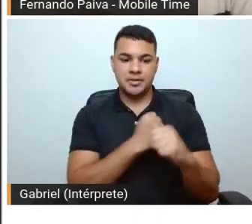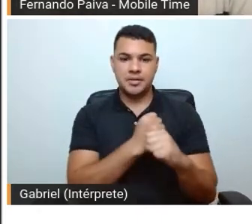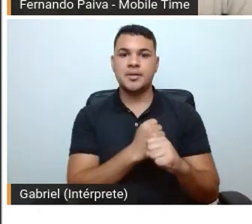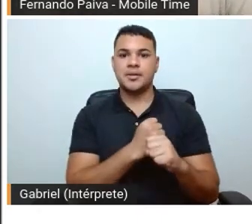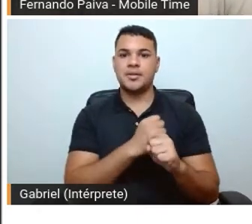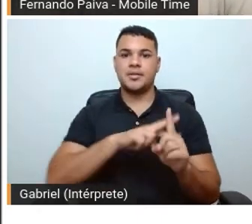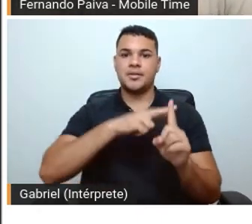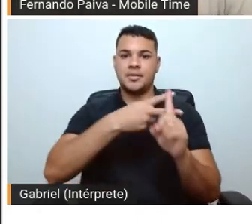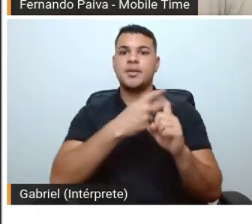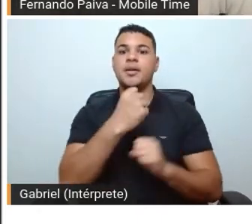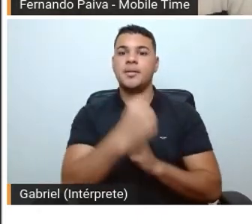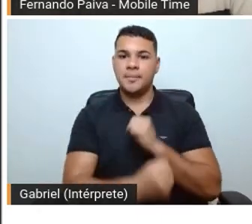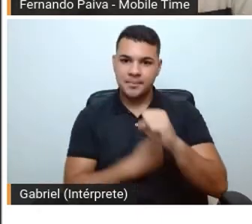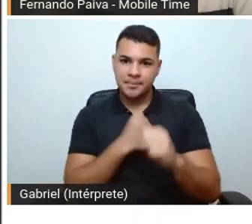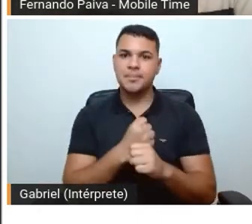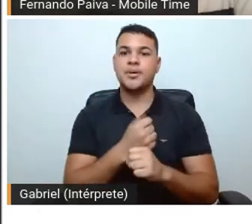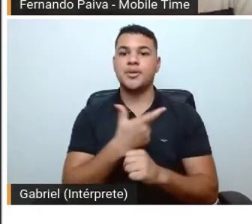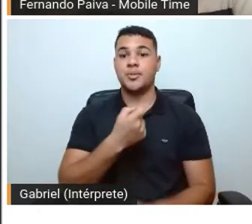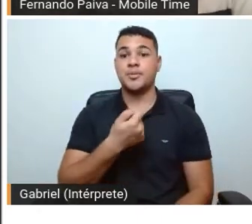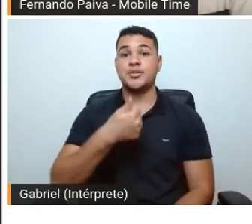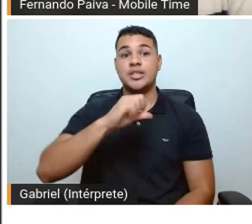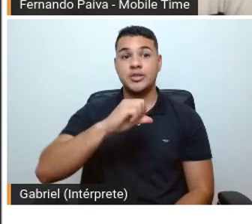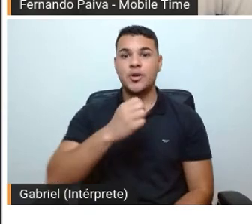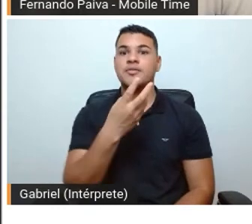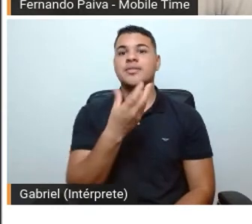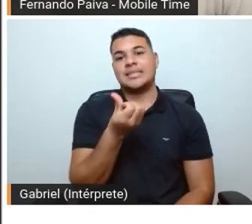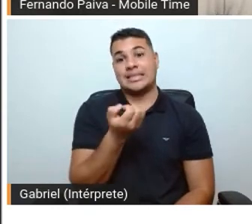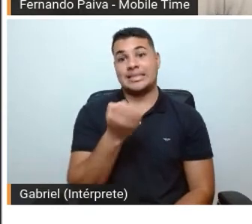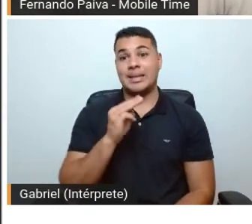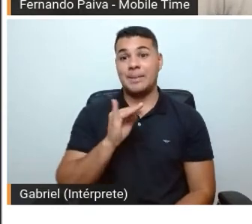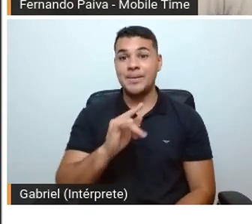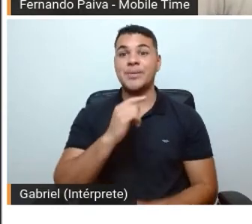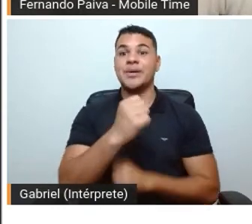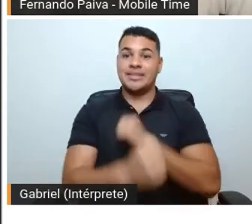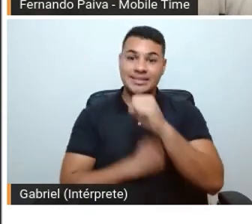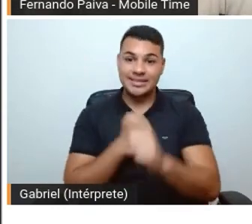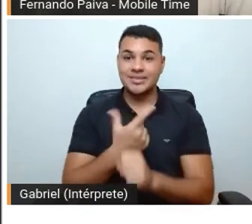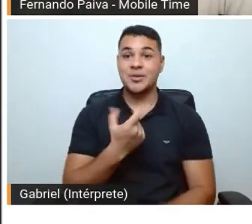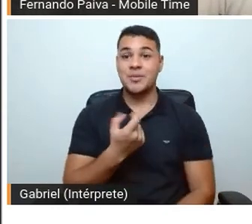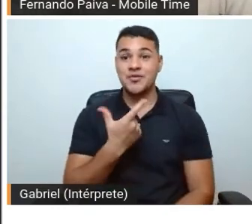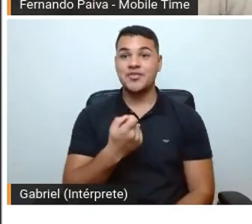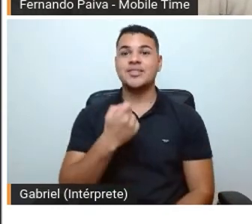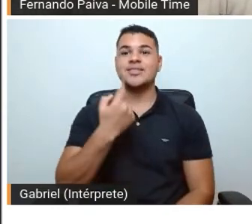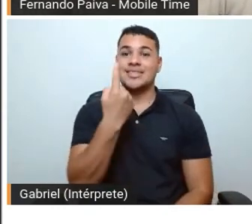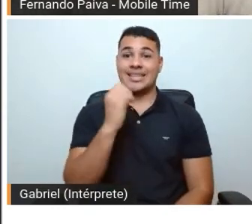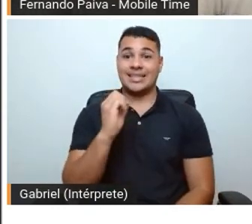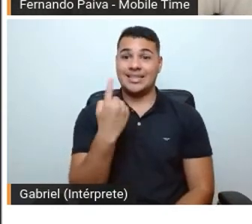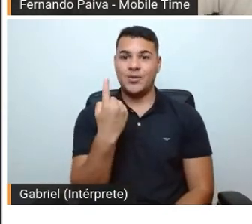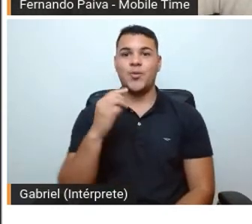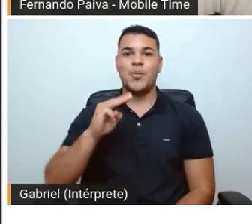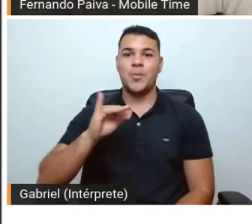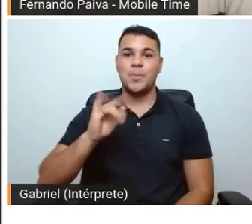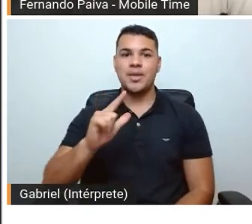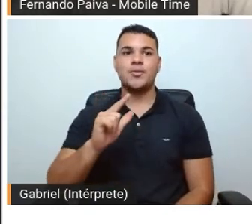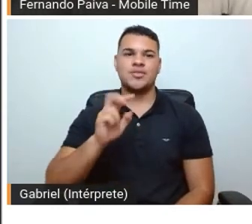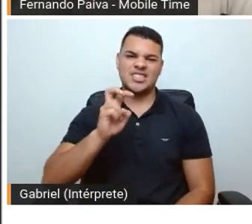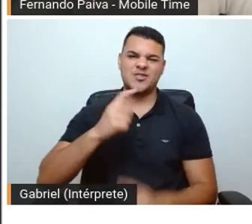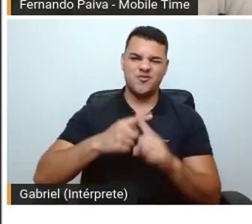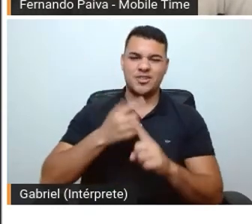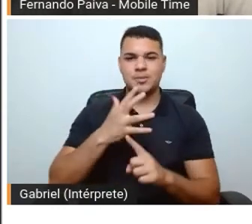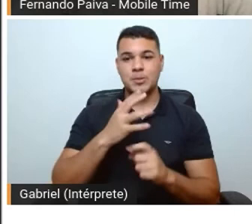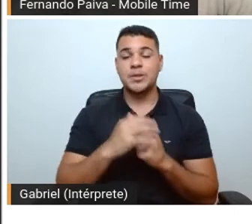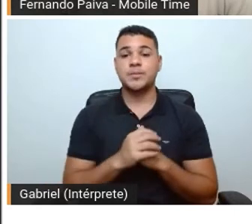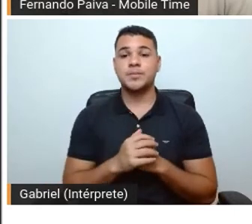dobrou de 2017 para 2018 mais que dobrou de 2018 para 2019 metrô sei lá que fazer a conta nos cinco vezes com as mesmas